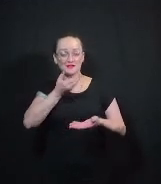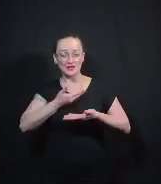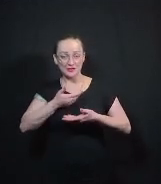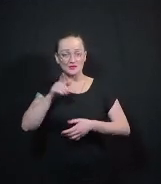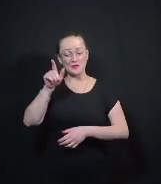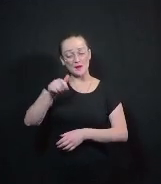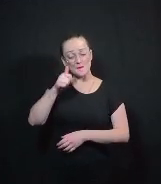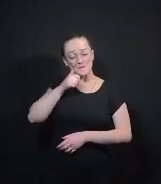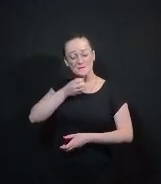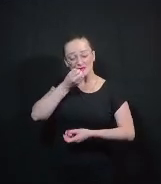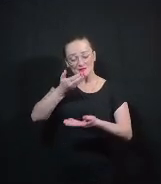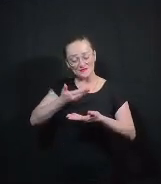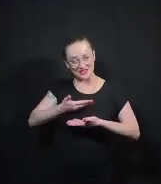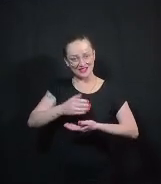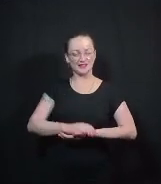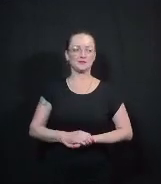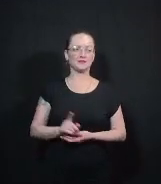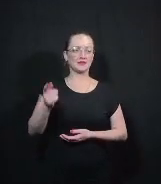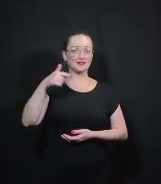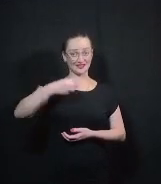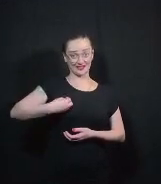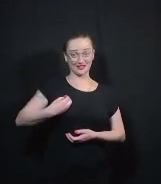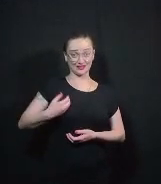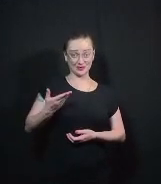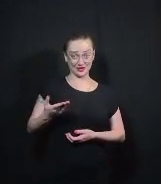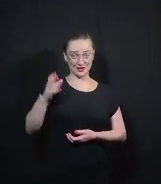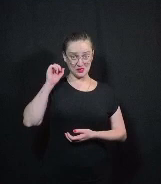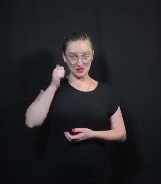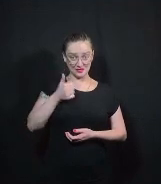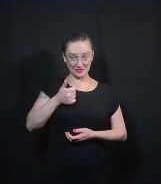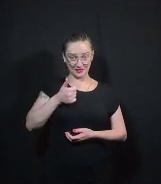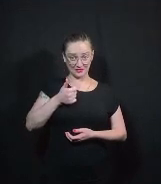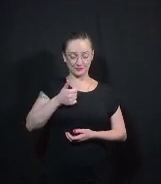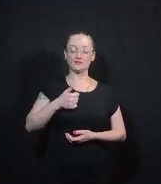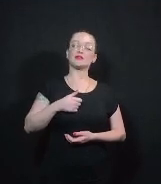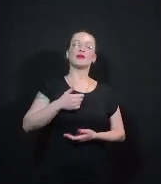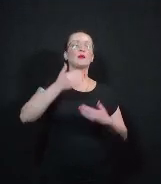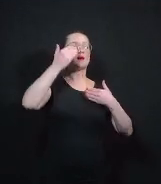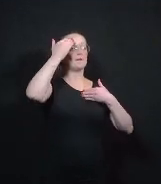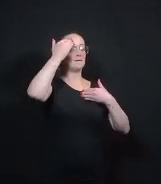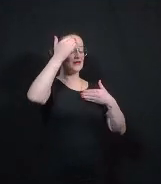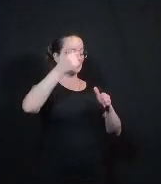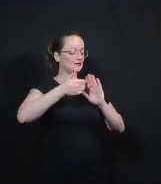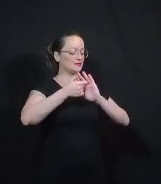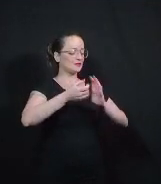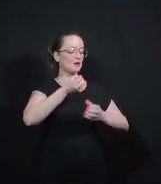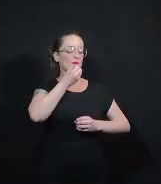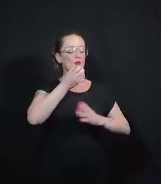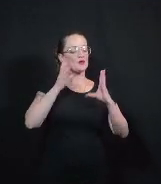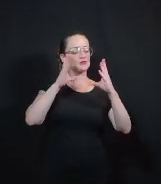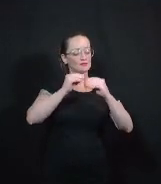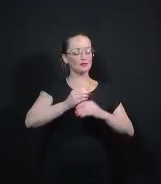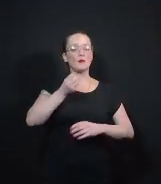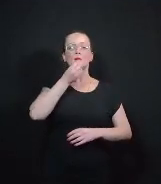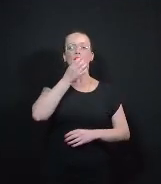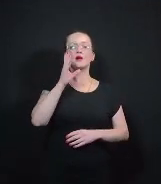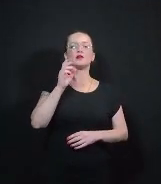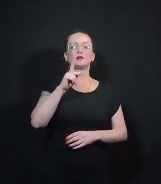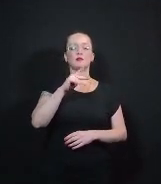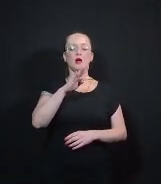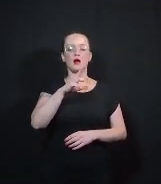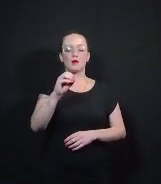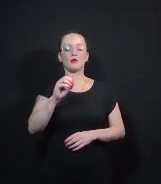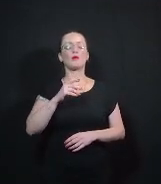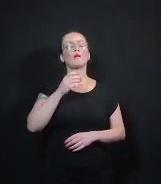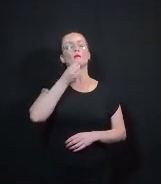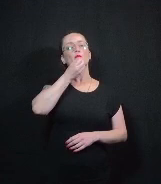Vocês estão aí? Ouvindo bem? Oi, Rafael. Obrigada pela apresentação. Boa noite. Boa noite, Pablo. Boa noite,